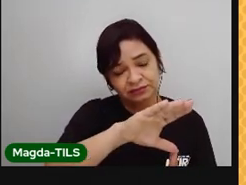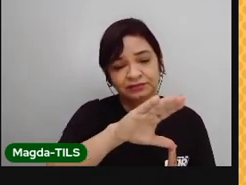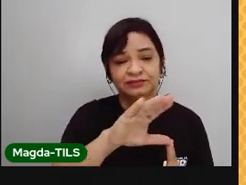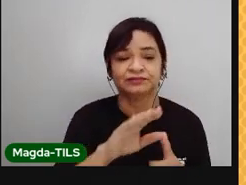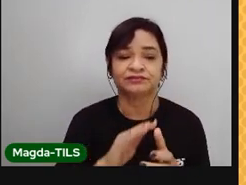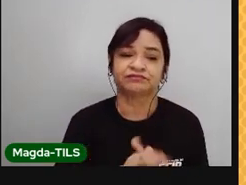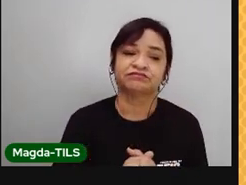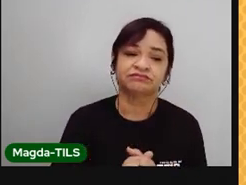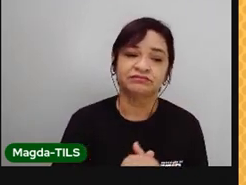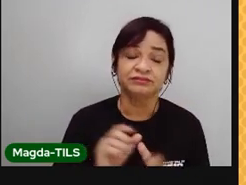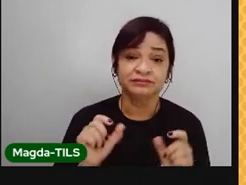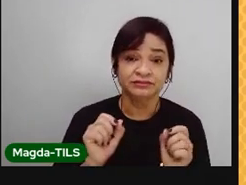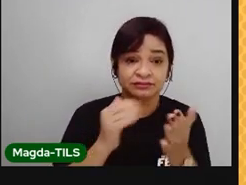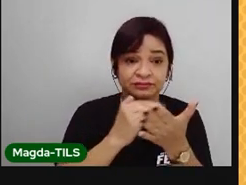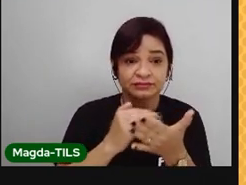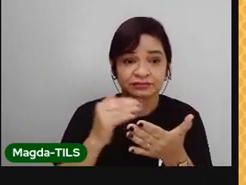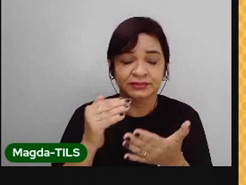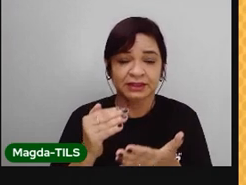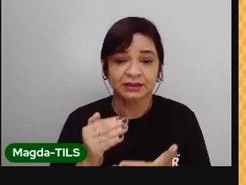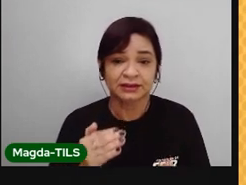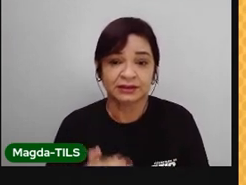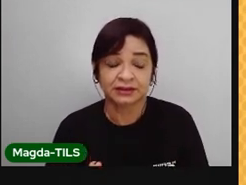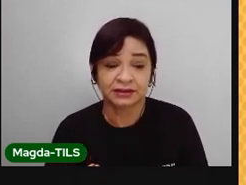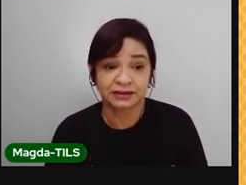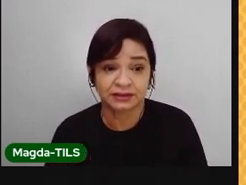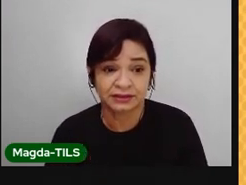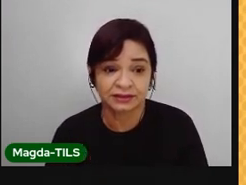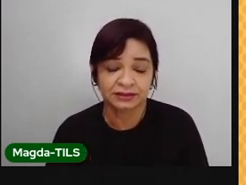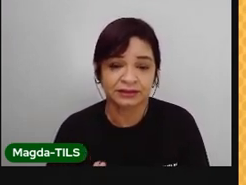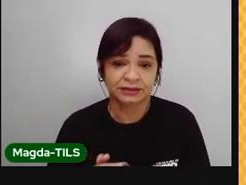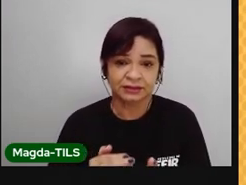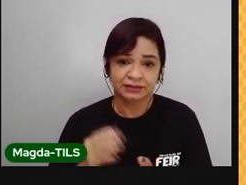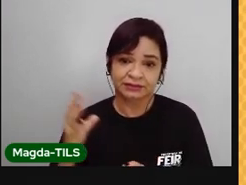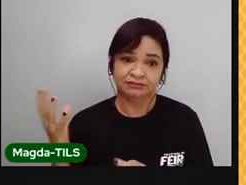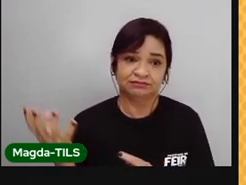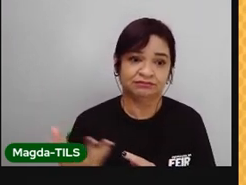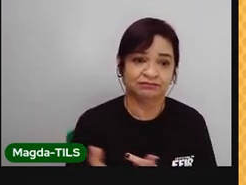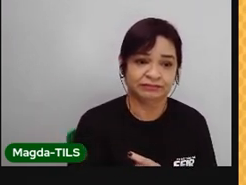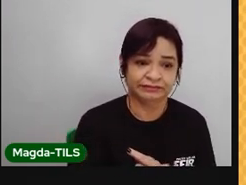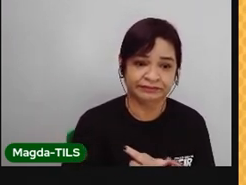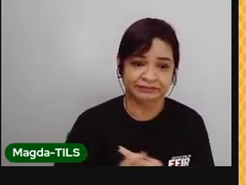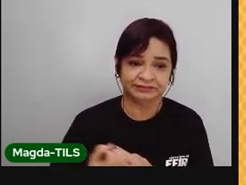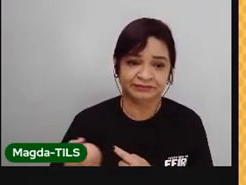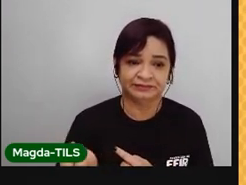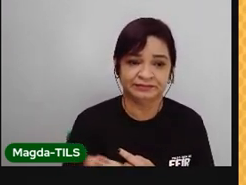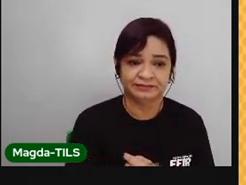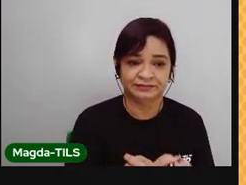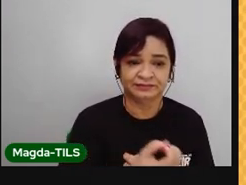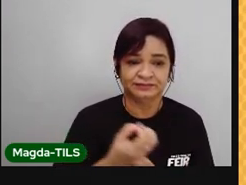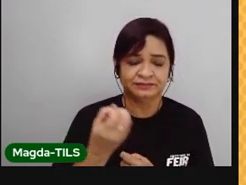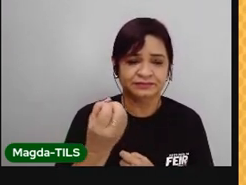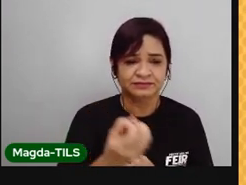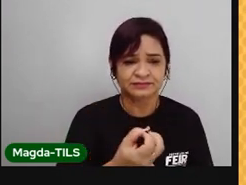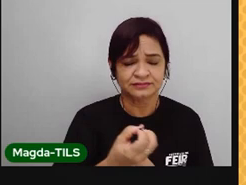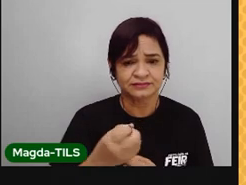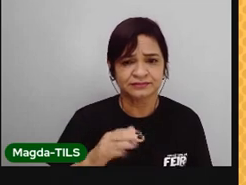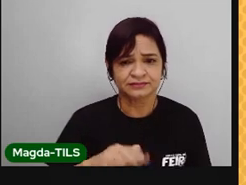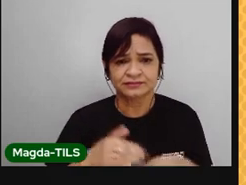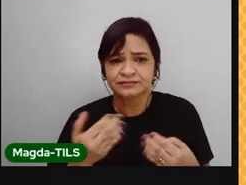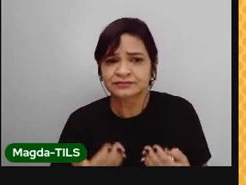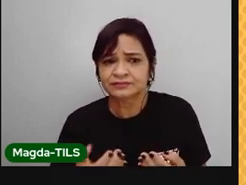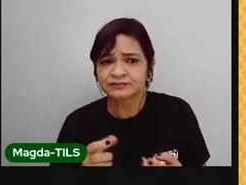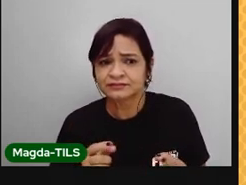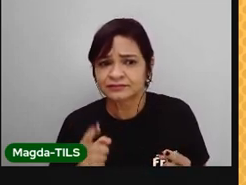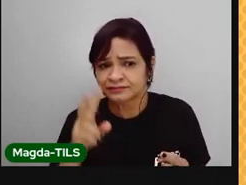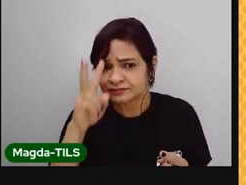E é a partir daí que a translação vai fazer a sua parte. Como existe uma pequena inclinação da Terra,